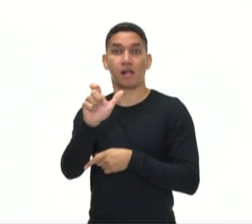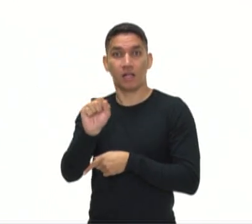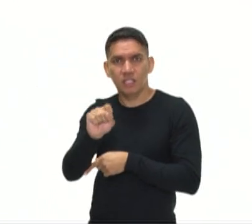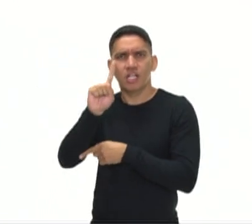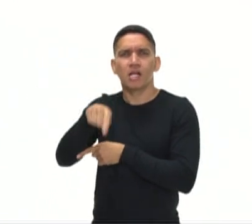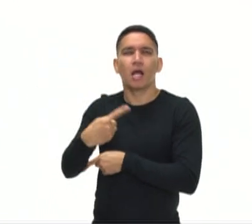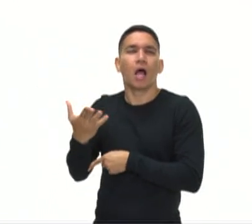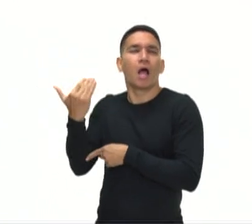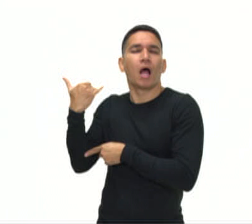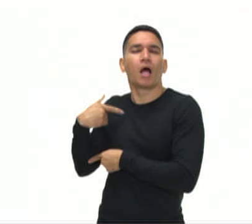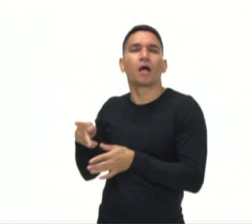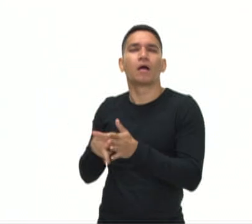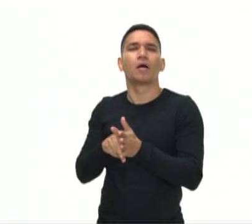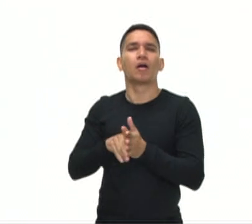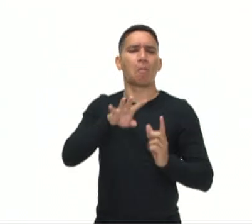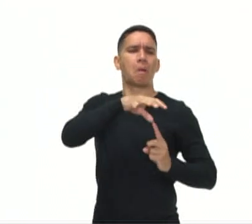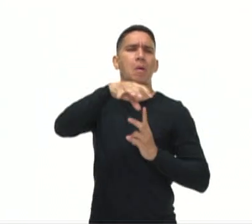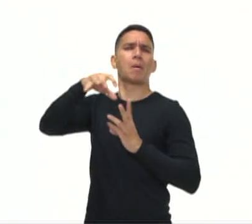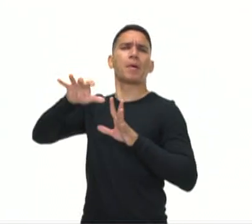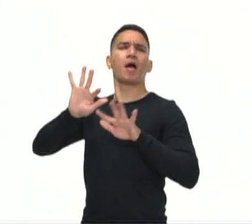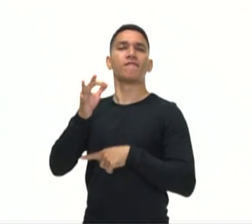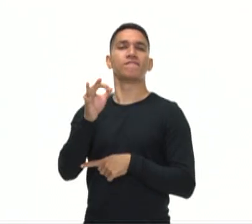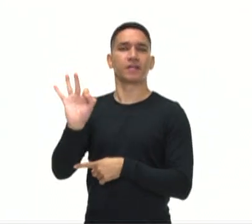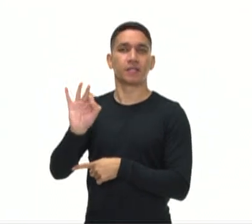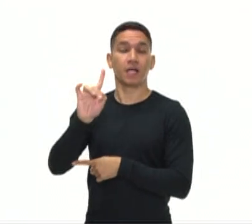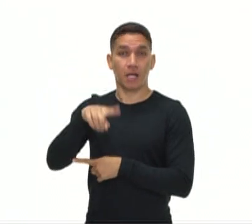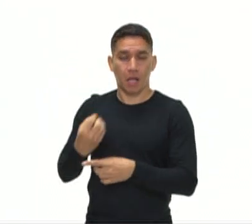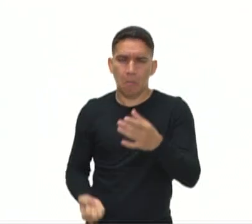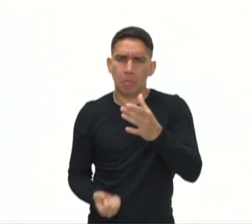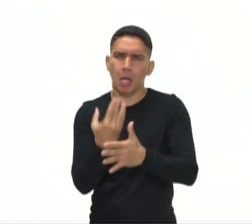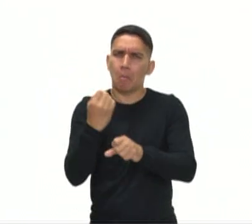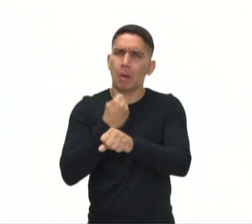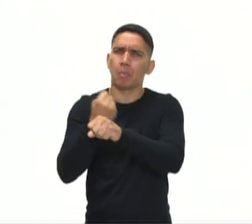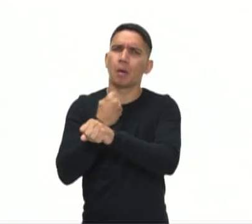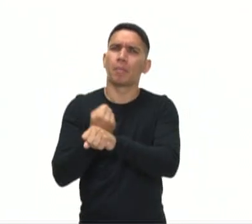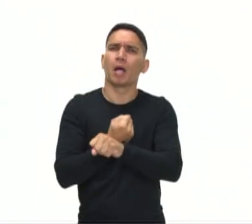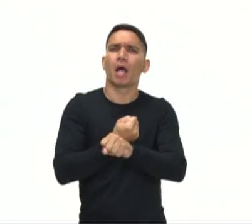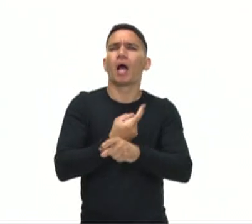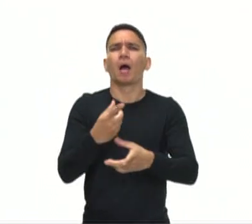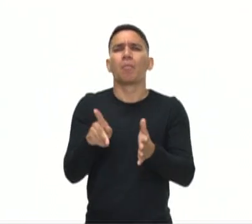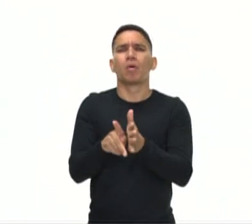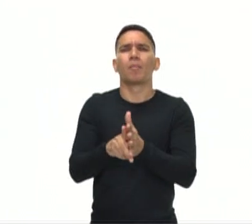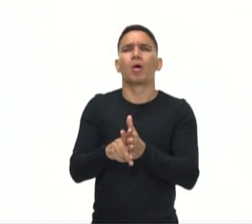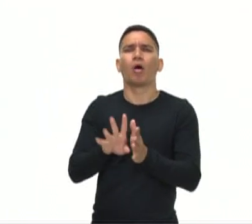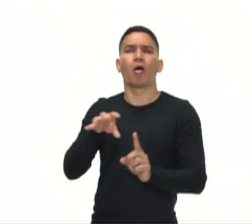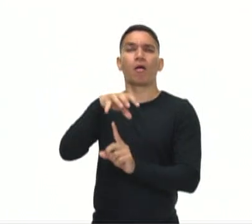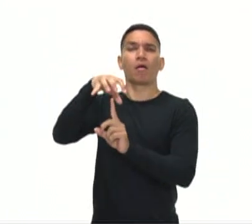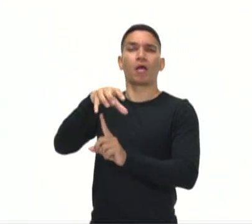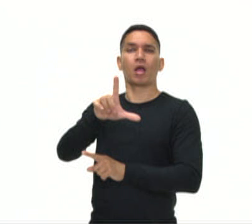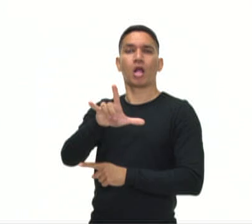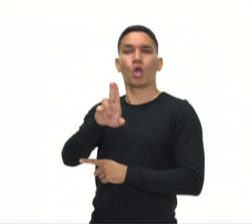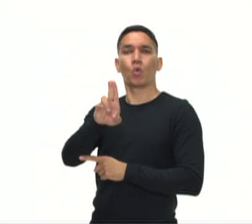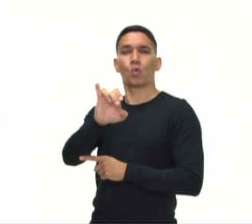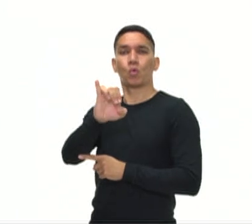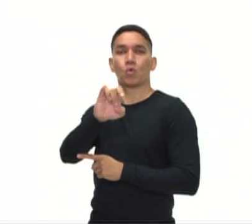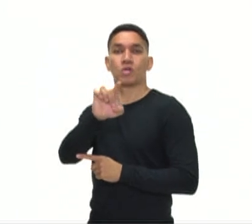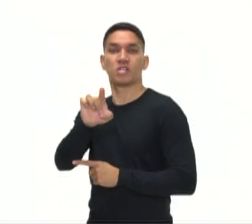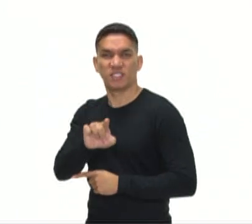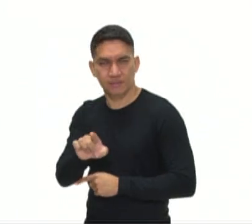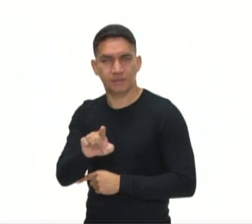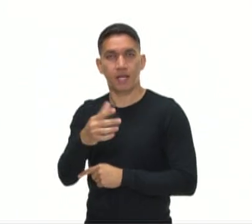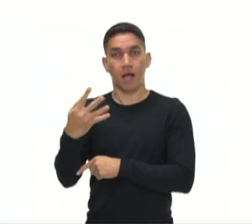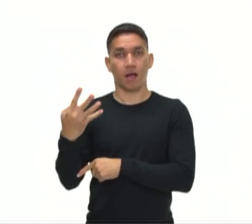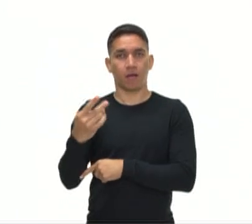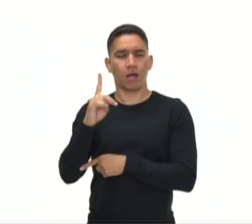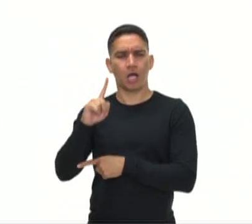no século XVII, no reinado de Luís XIV. O palácio representa o poder absoluto